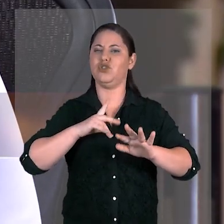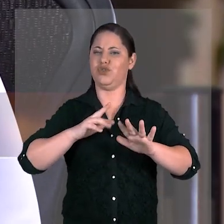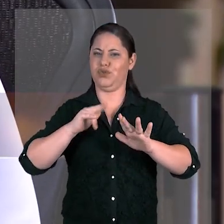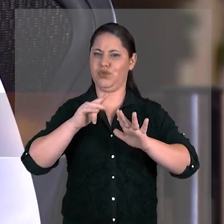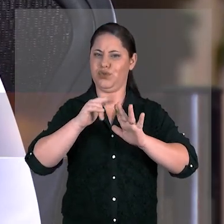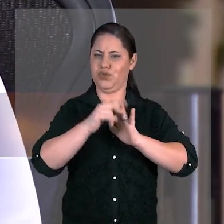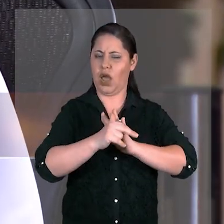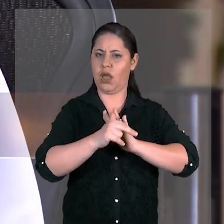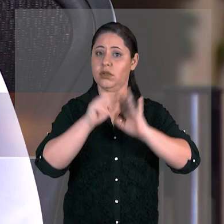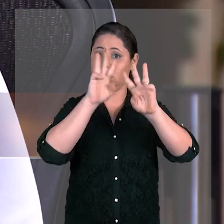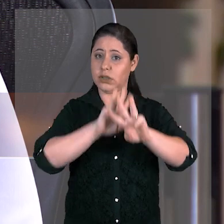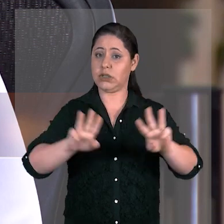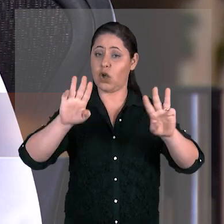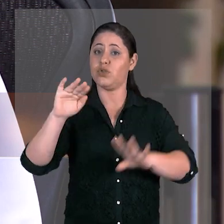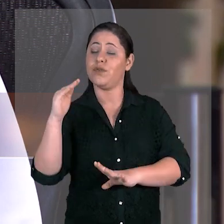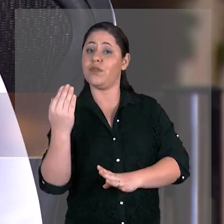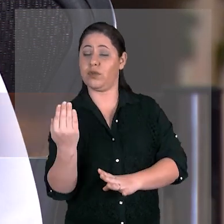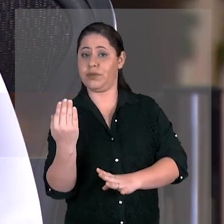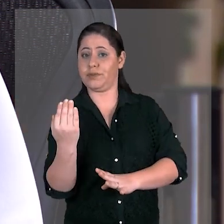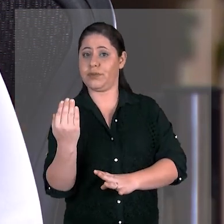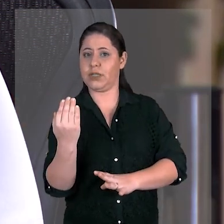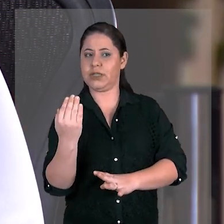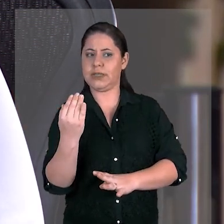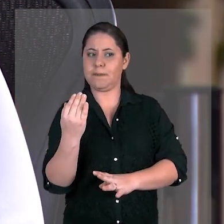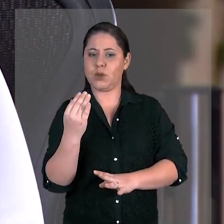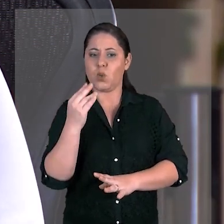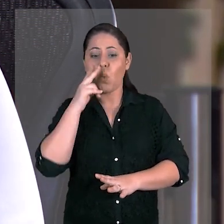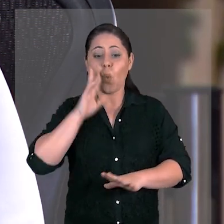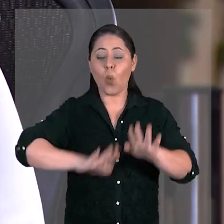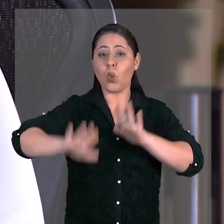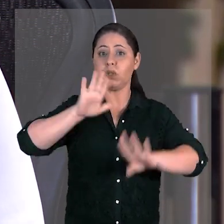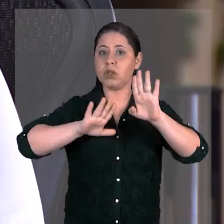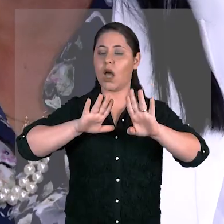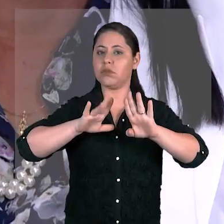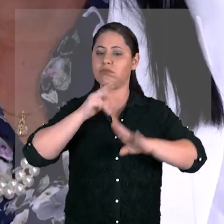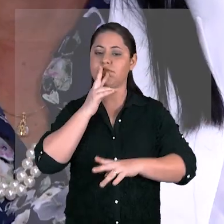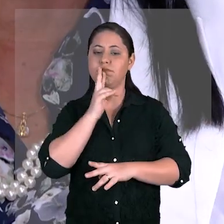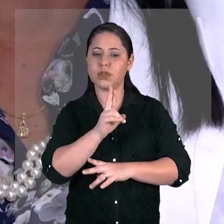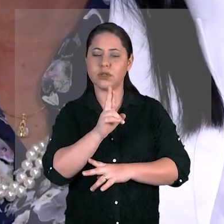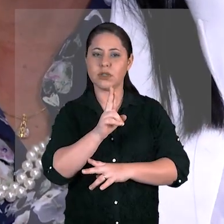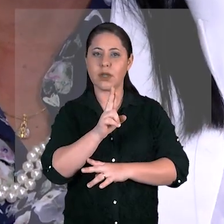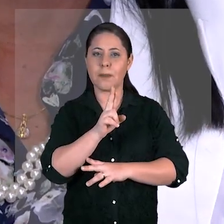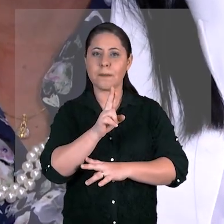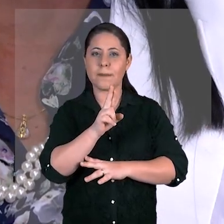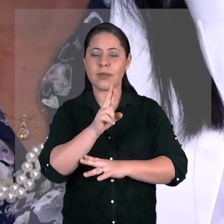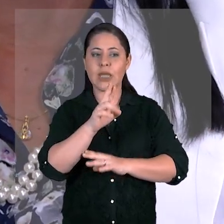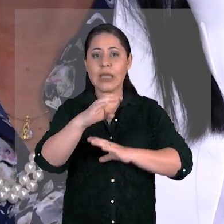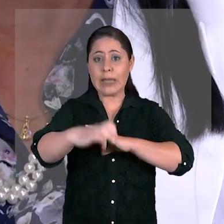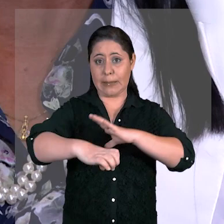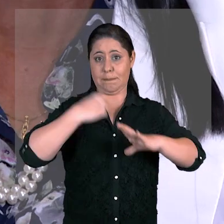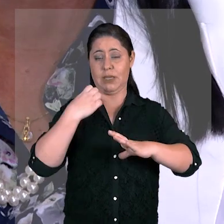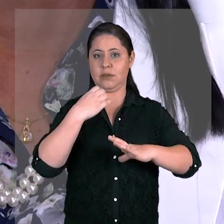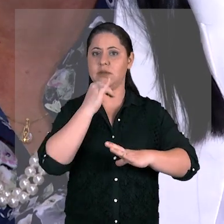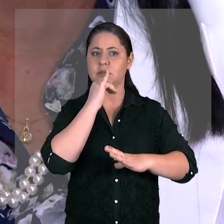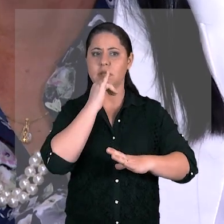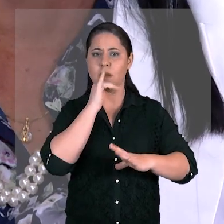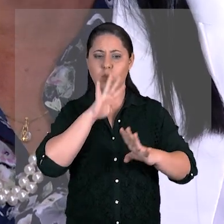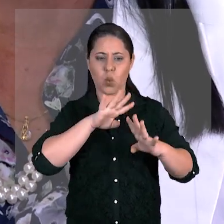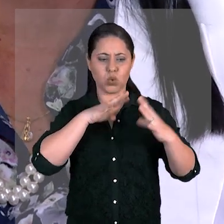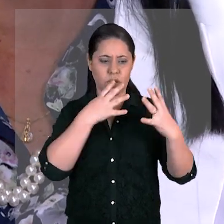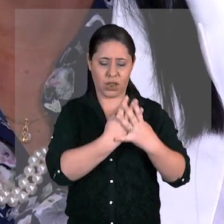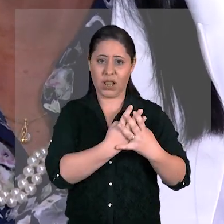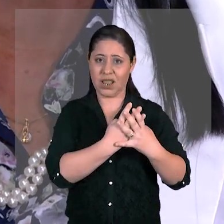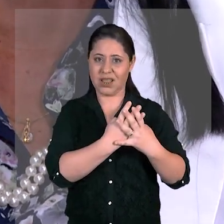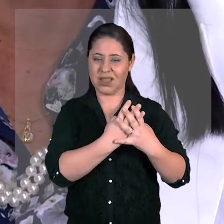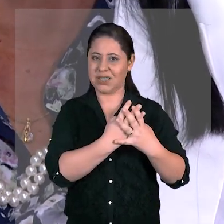sites falsos. Cuidado com as respostas que você vai dar nos seus e-mails. Por exemplo, o Detran não manda e-mail, a